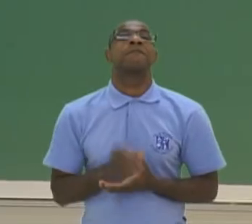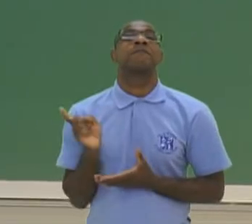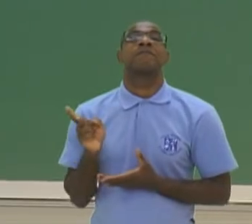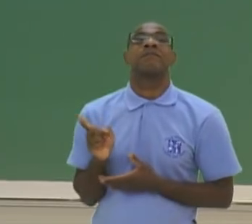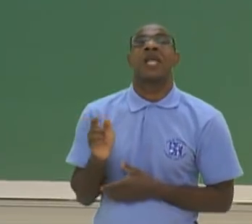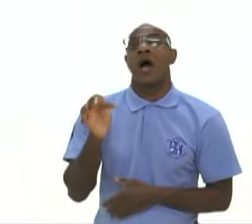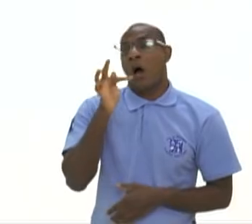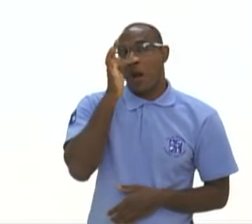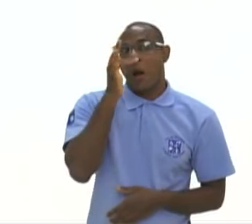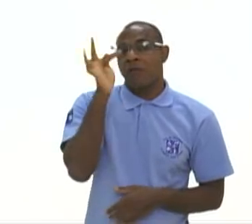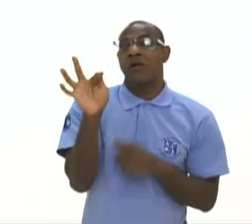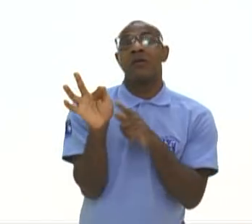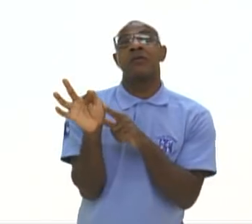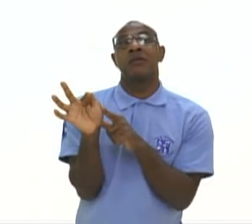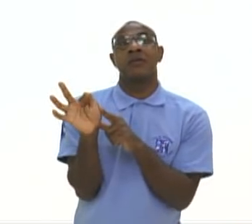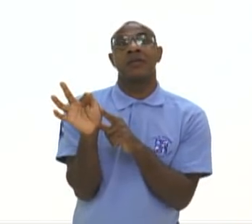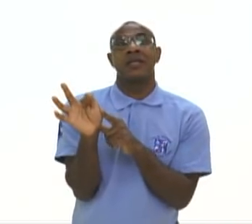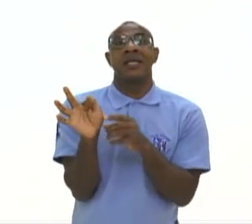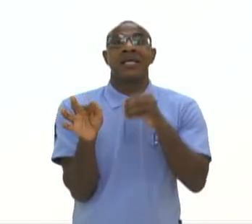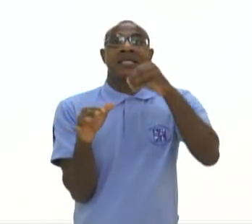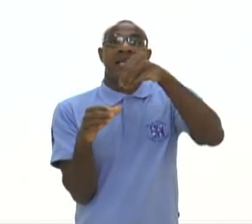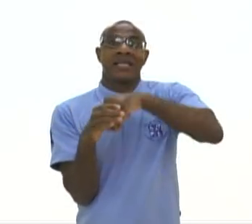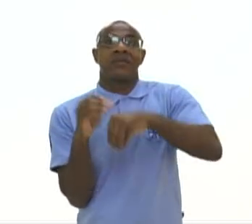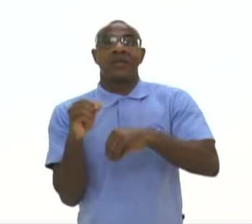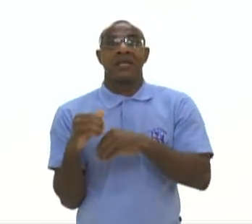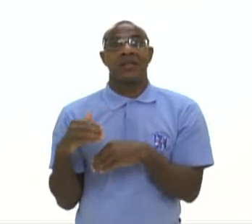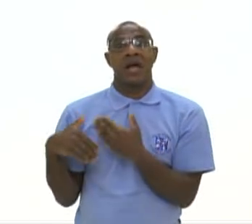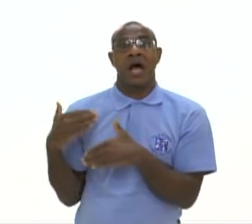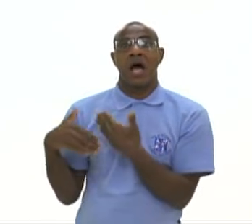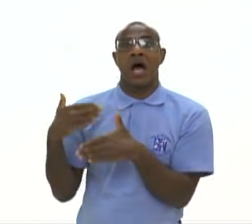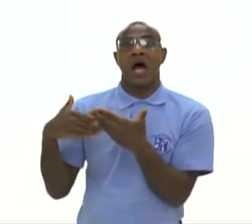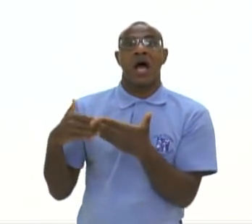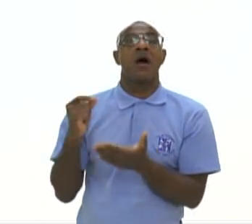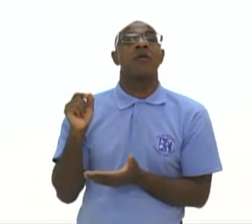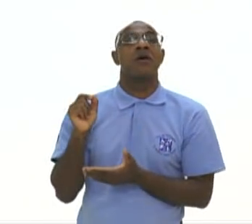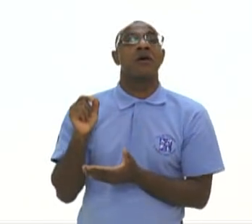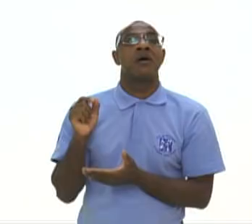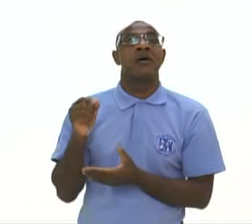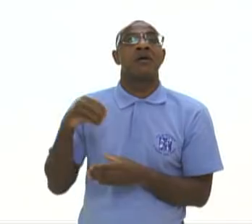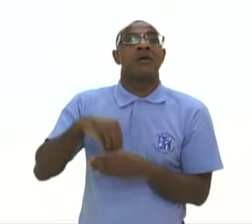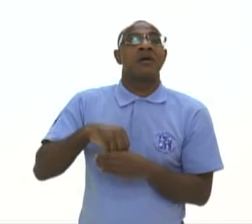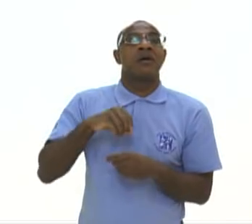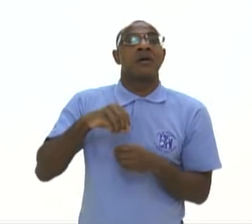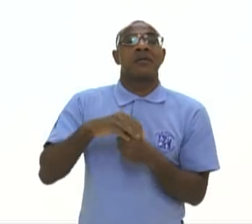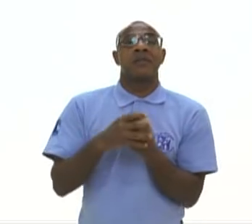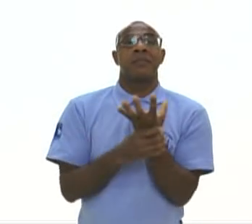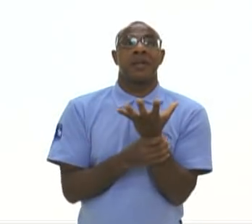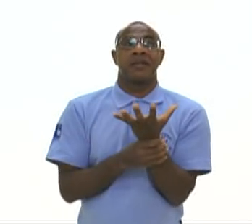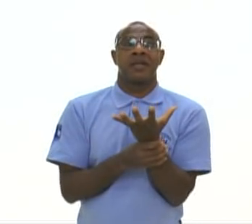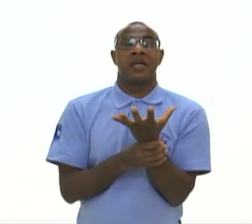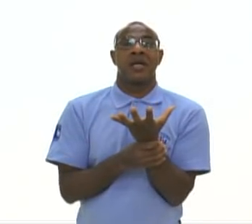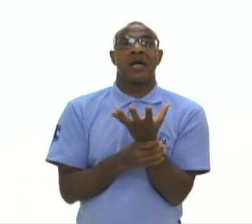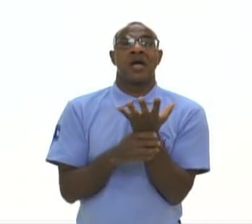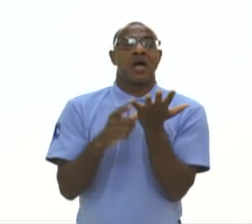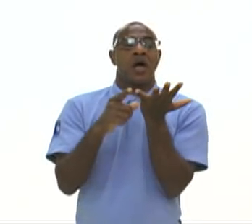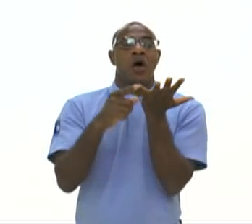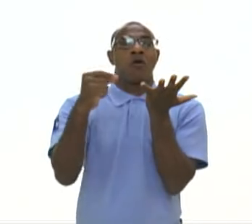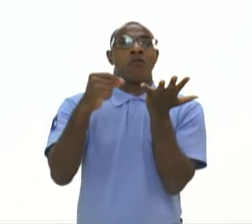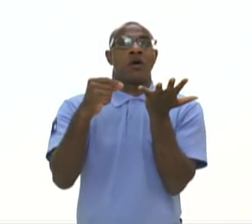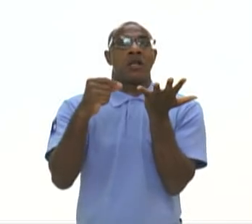flores está dentro da reprodução das plantas. E ela é um conjunto de folhas modificadas que